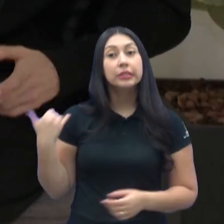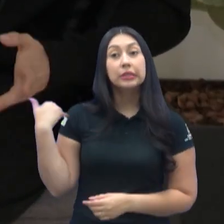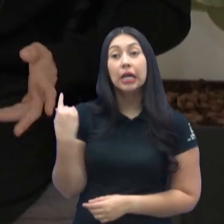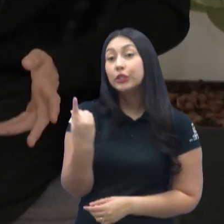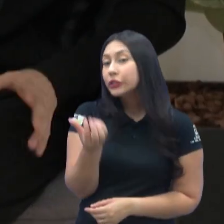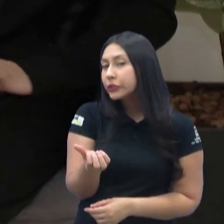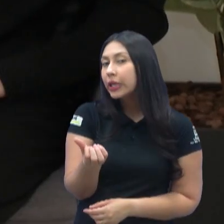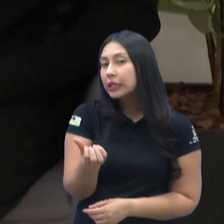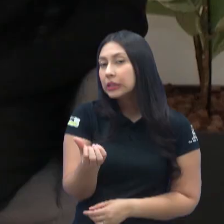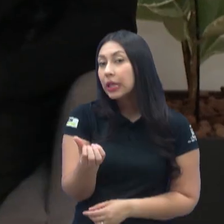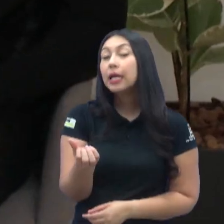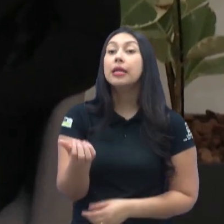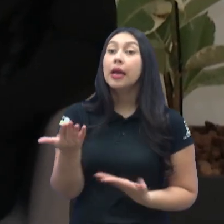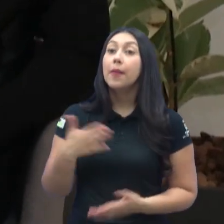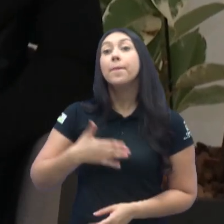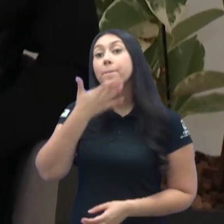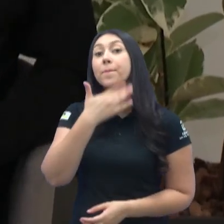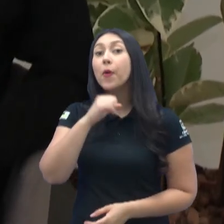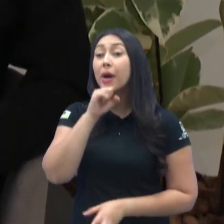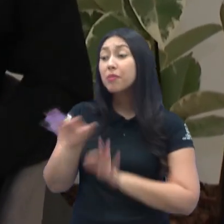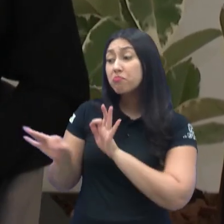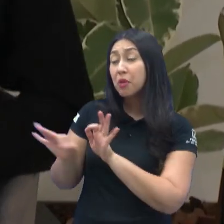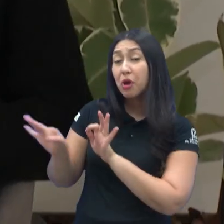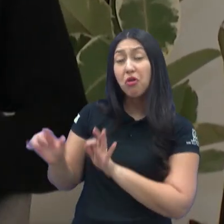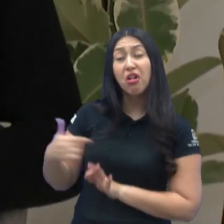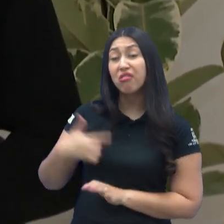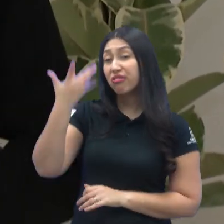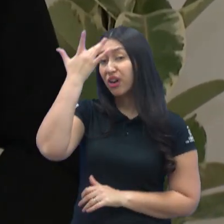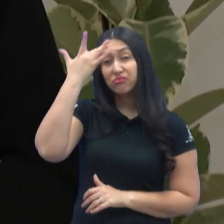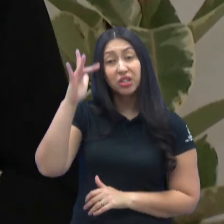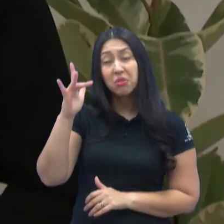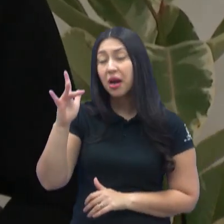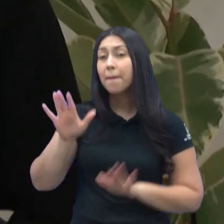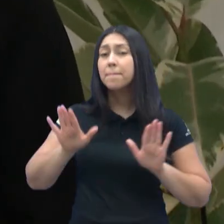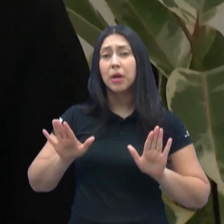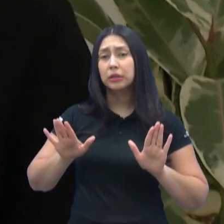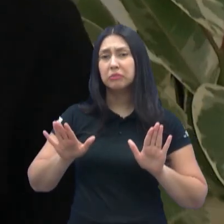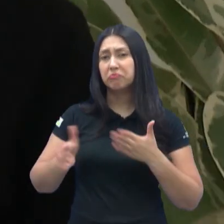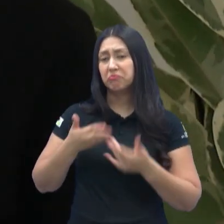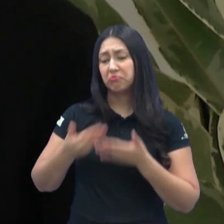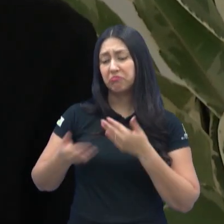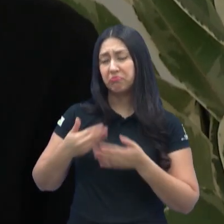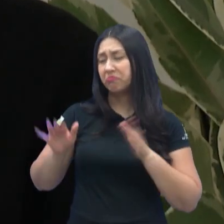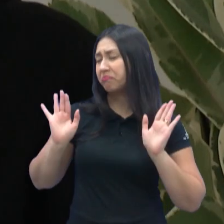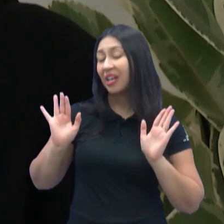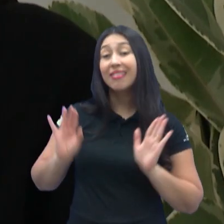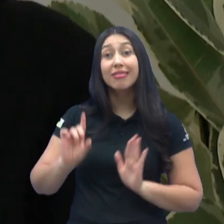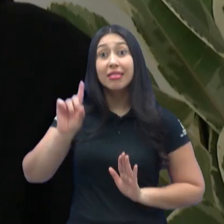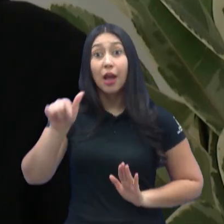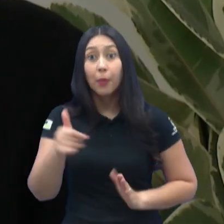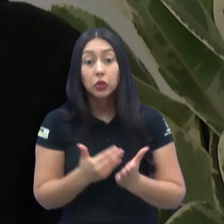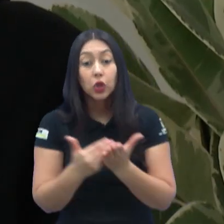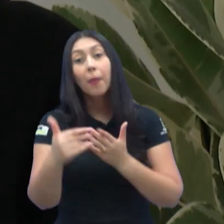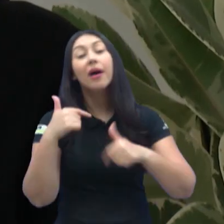época. Quem fez pra mim foi meu pai. Na época eu também não sabia nem o que era, pra que servia. Então pra mim eu nem me importei. Aí quando eu comecei a trabalhar no meu